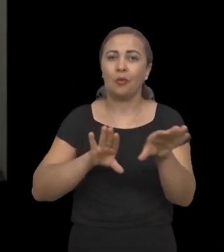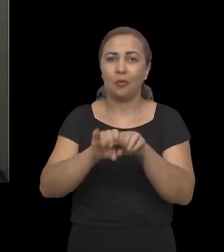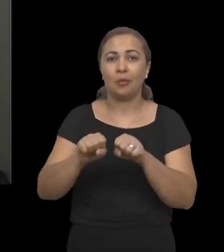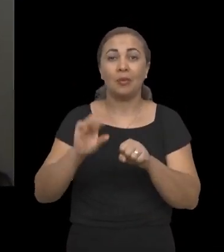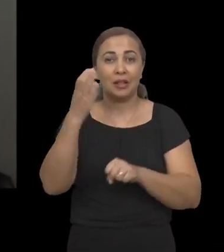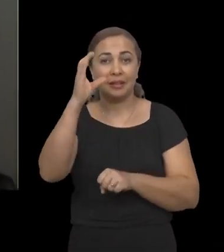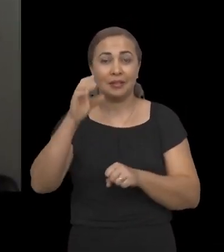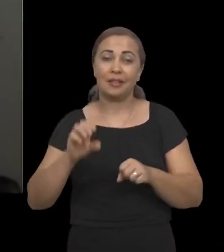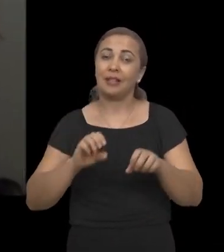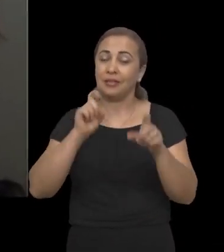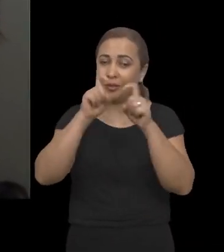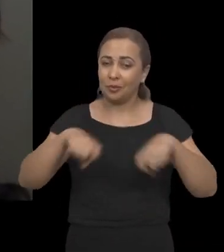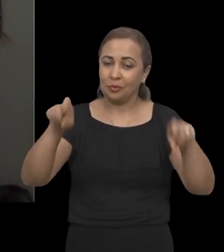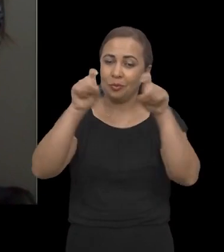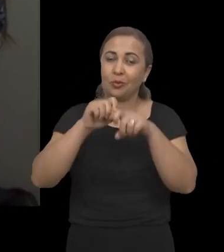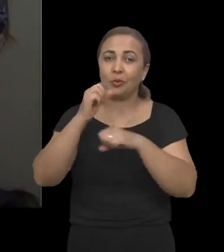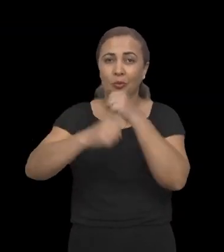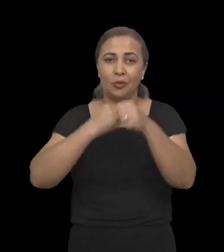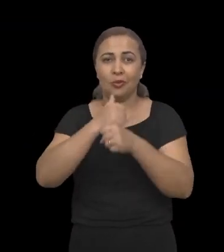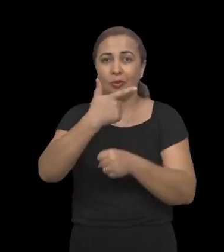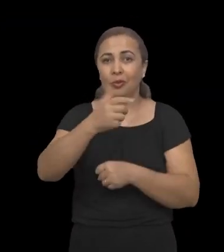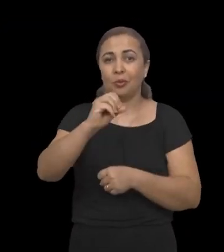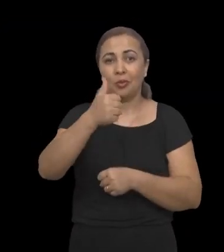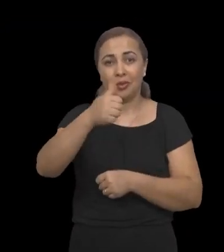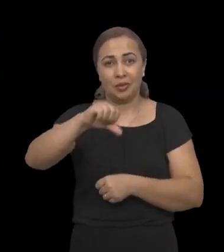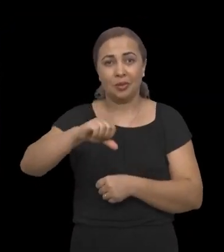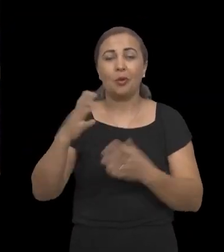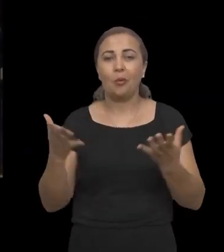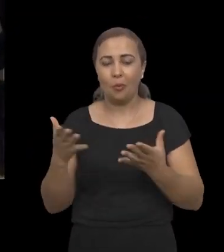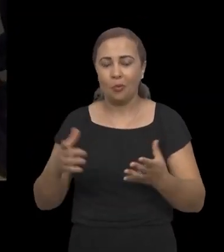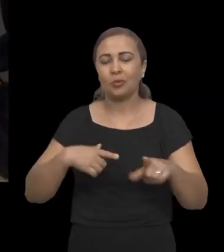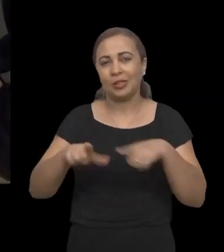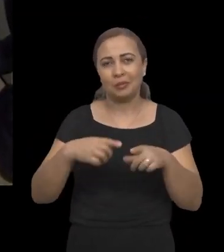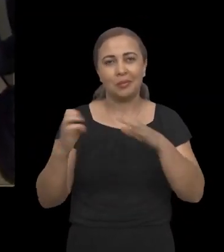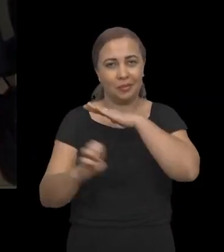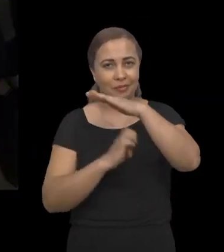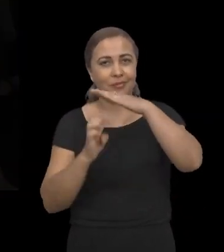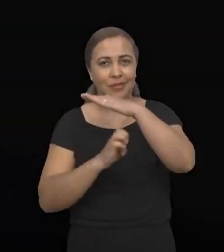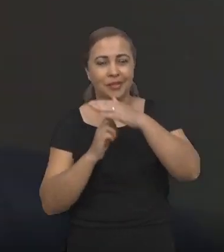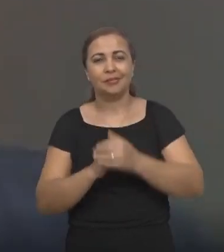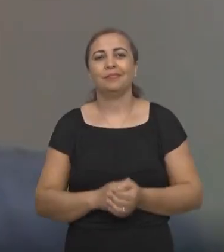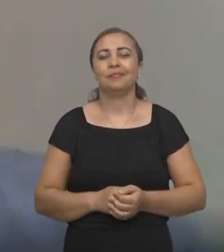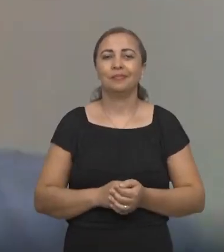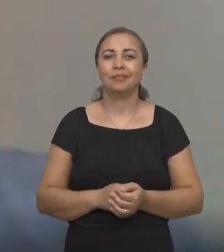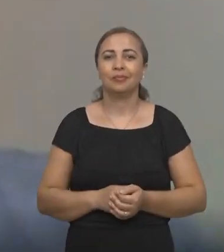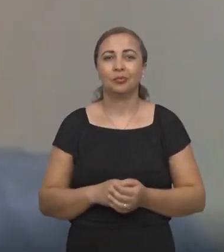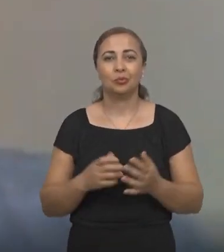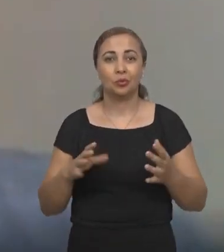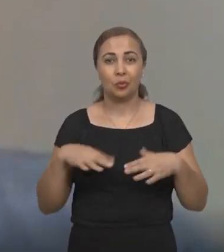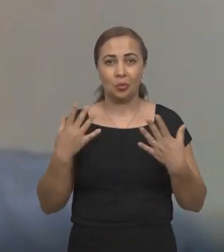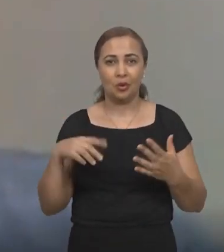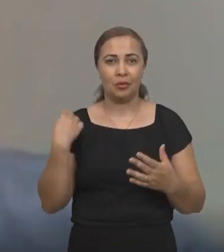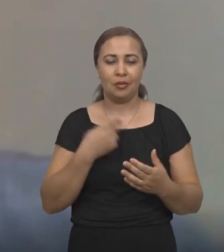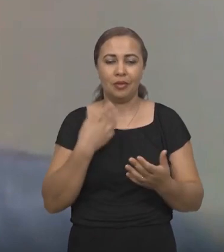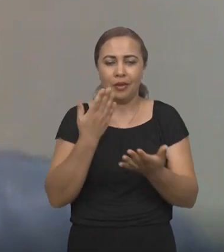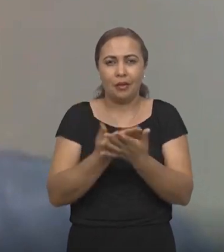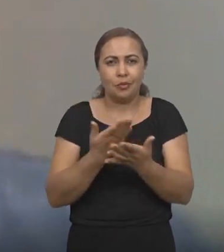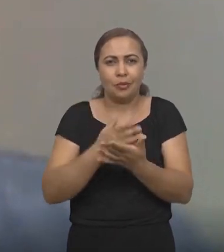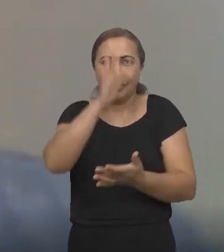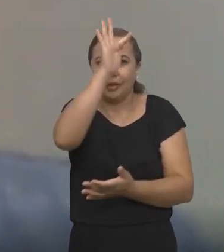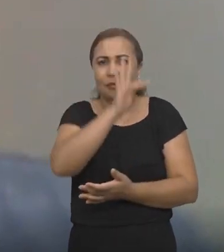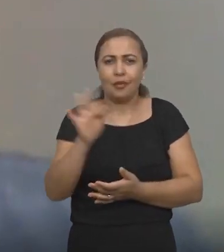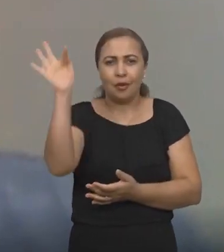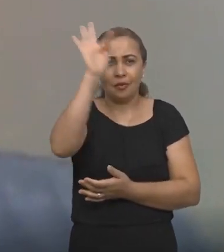Formado em ciência da computação em 2019, hoje ele é funcionário da Cimento Apodi. Quando a gente está na faculdade, né, a